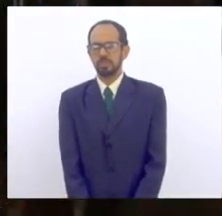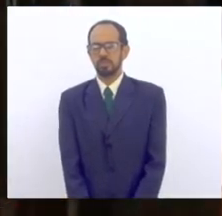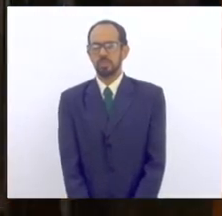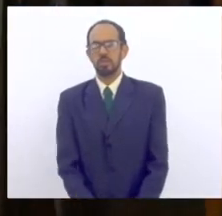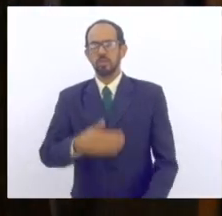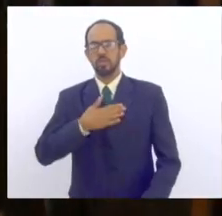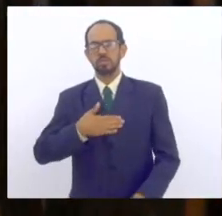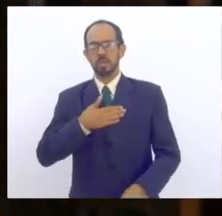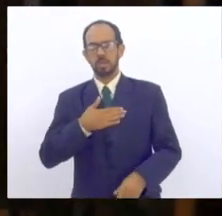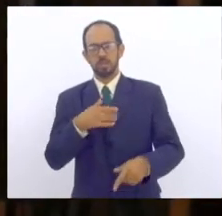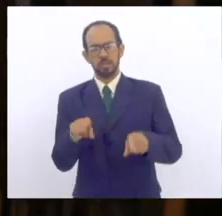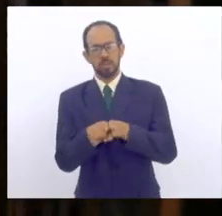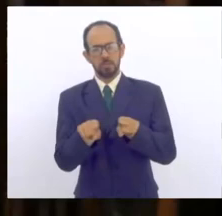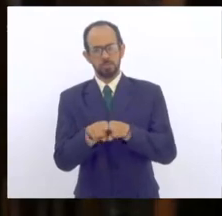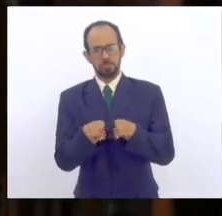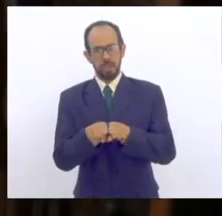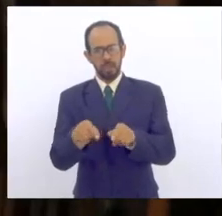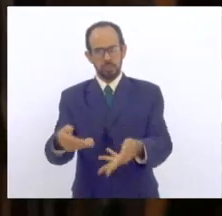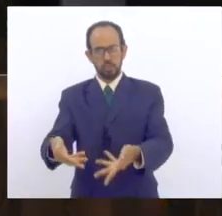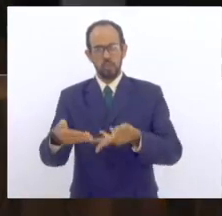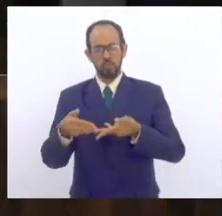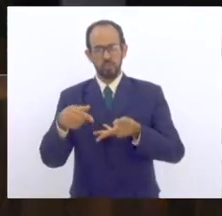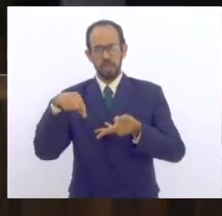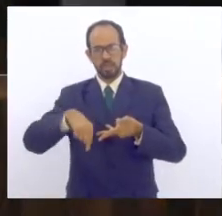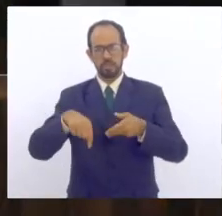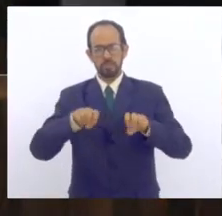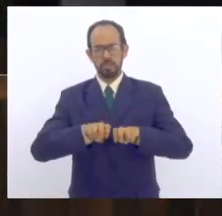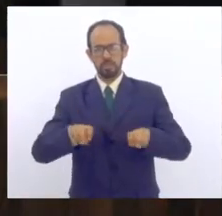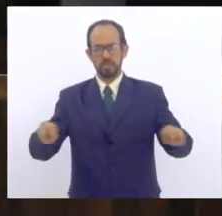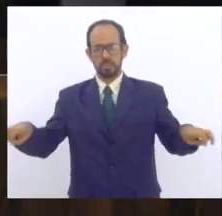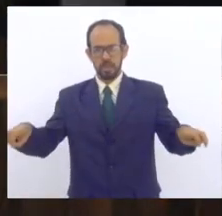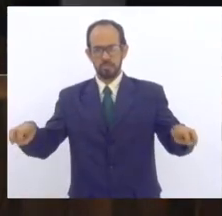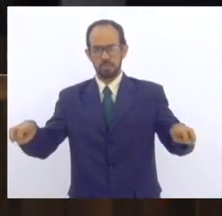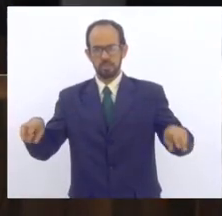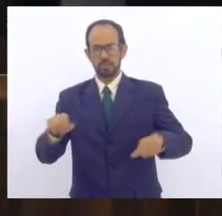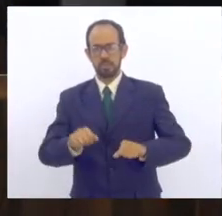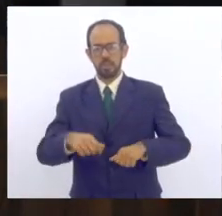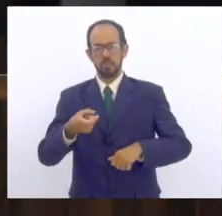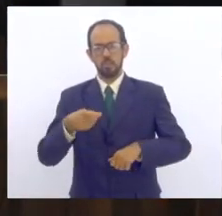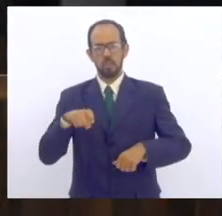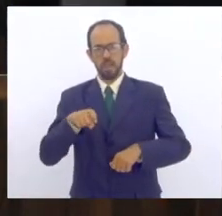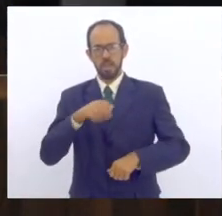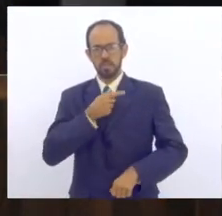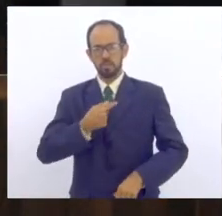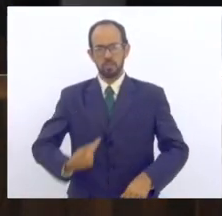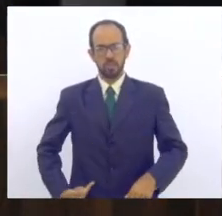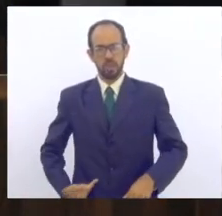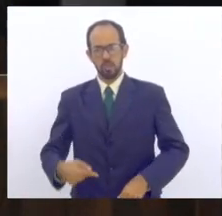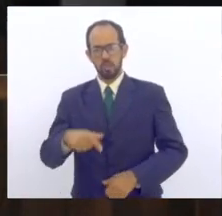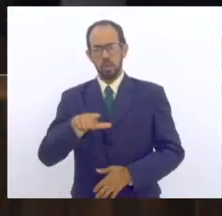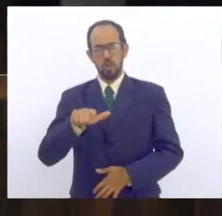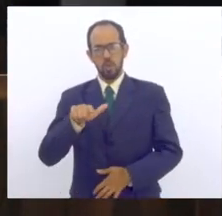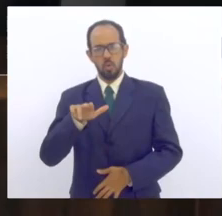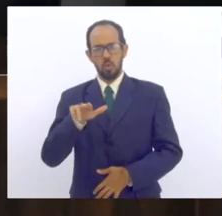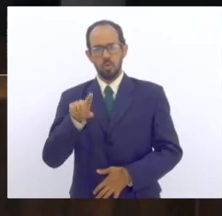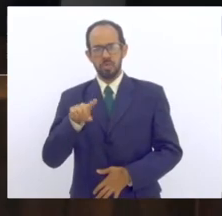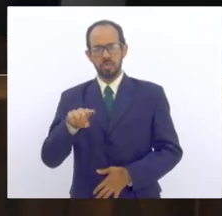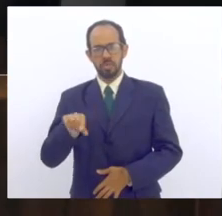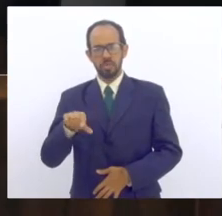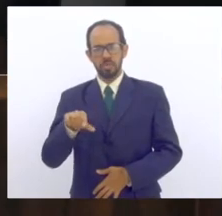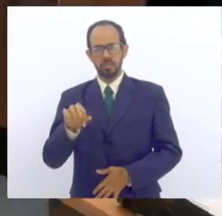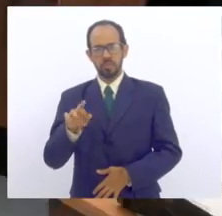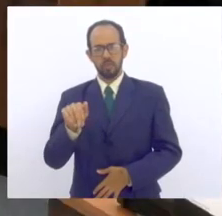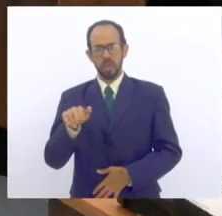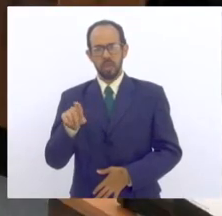gostaria de convidar para estar a mesa também conosco o ex-governador Luiz Fernando pezão